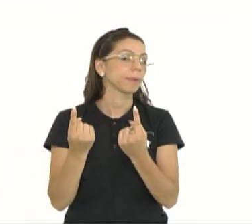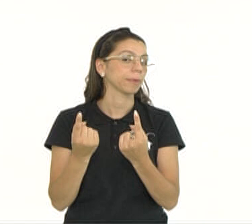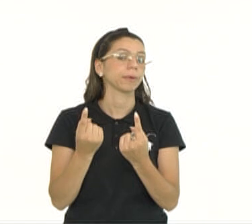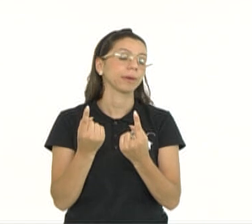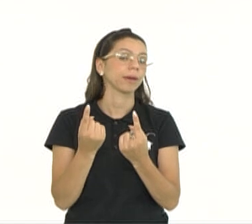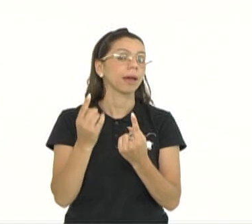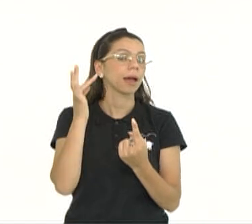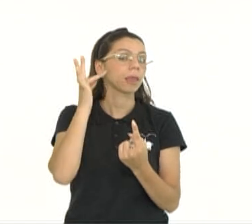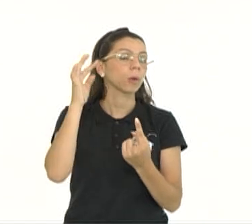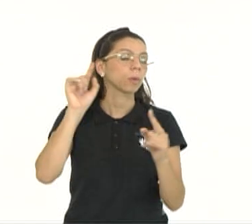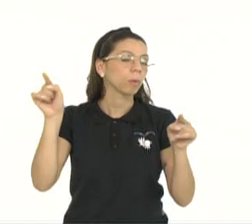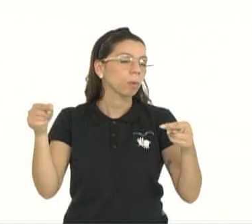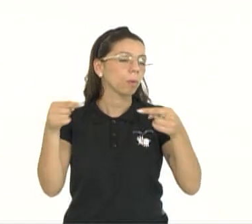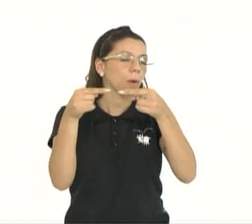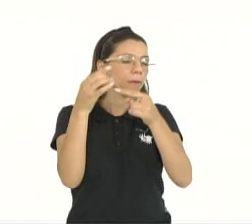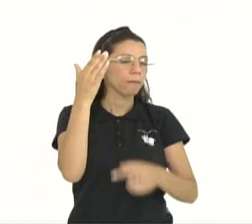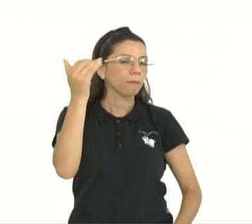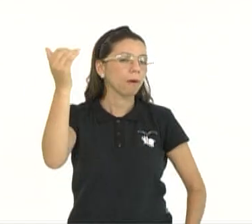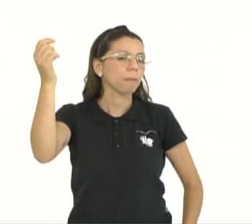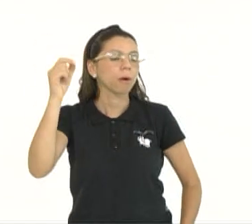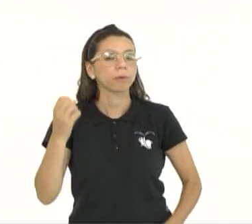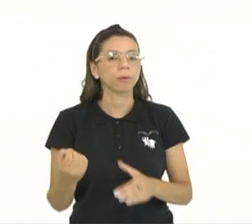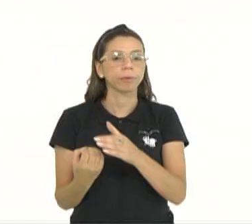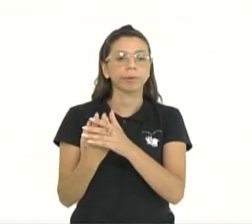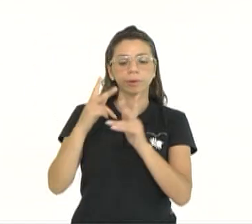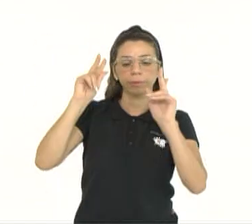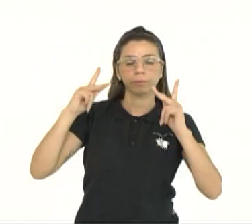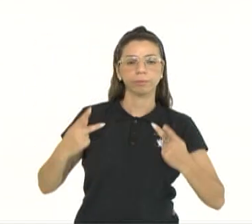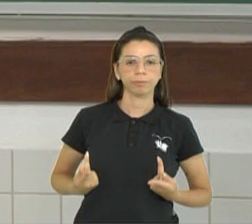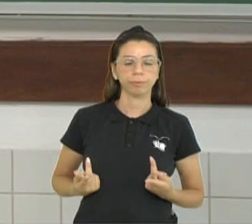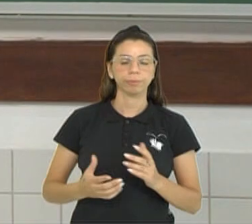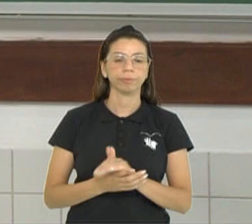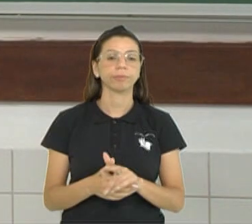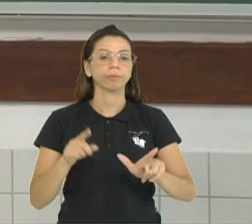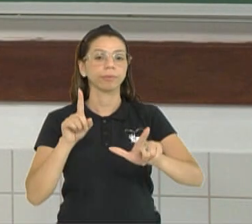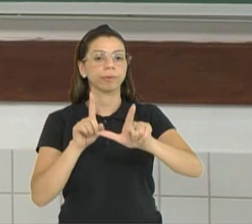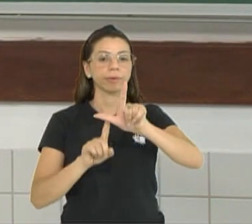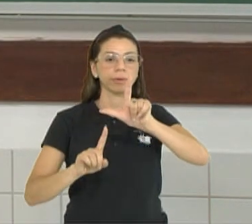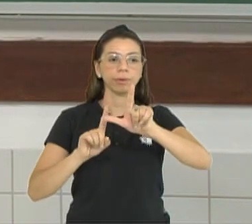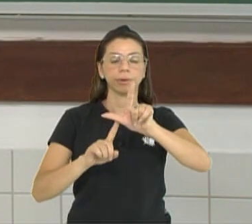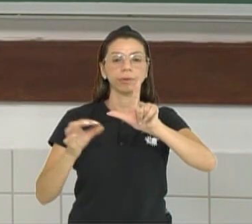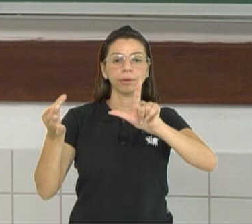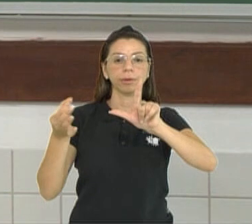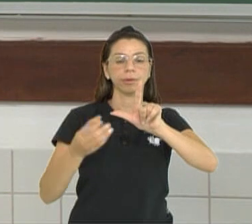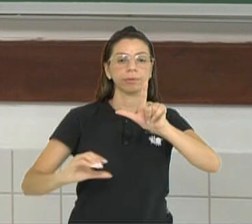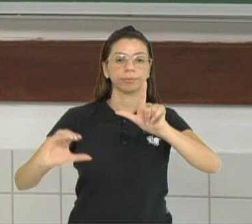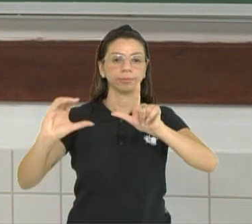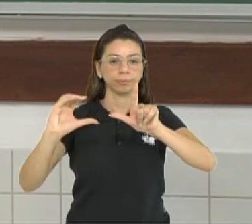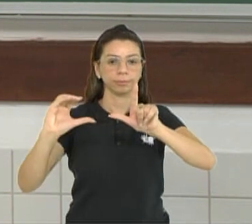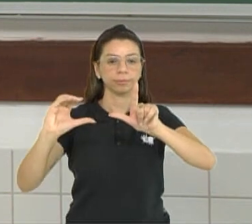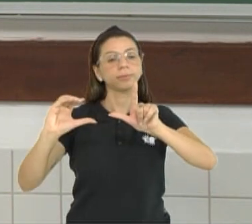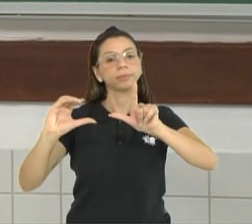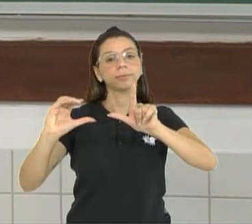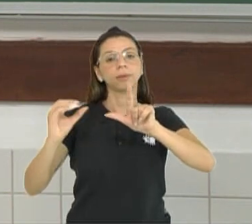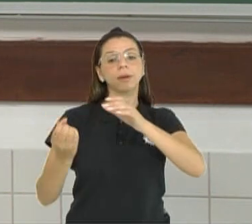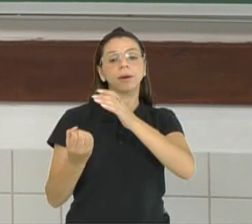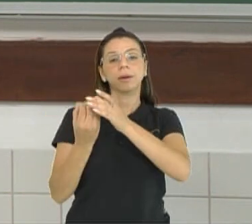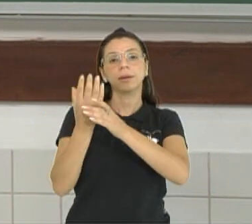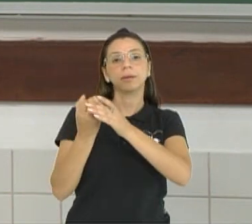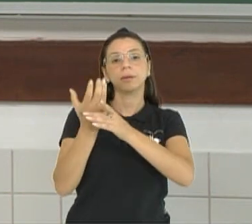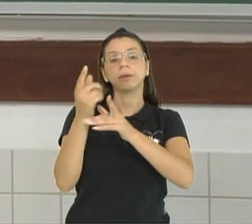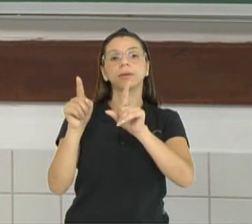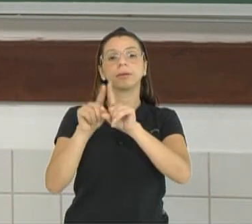as teorias mais populares sobre a origem do homem? A alternativa correta é a letra C, criacionismo